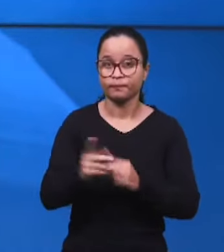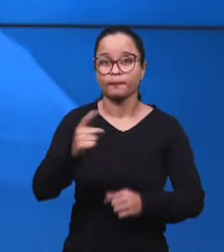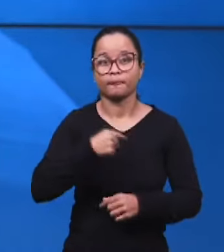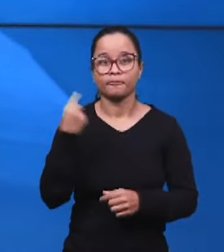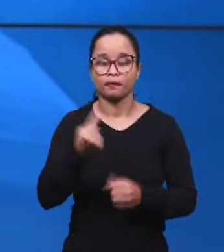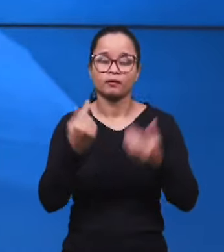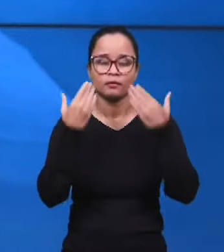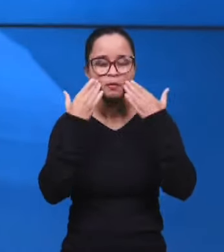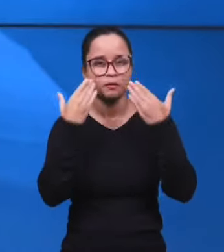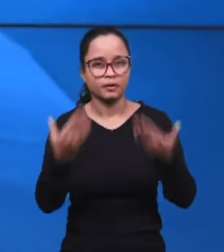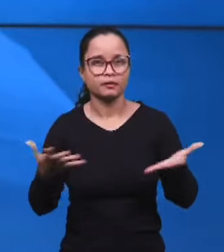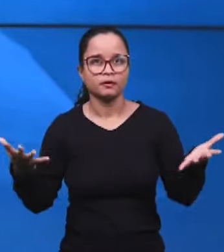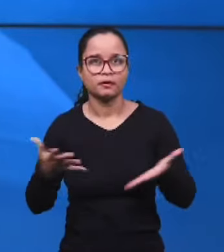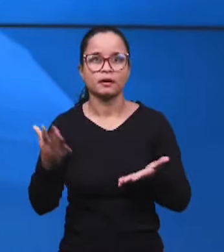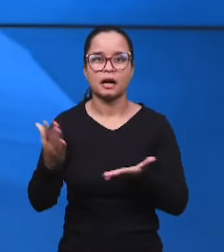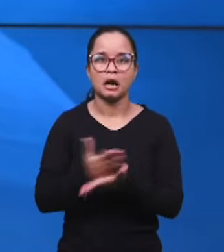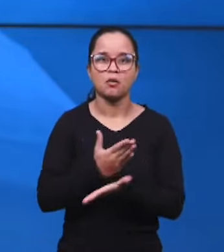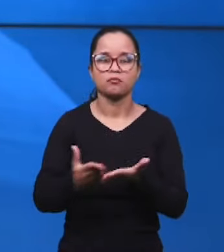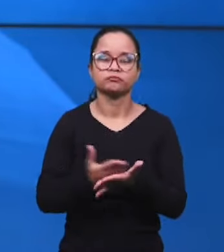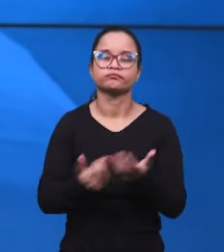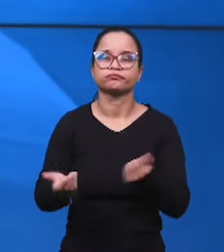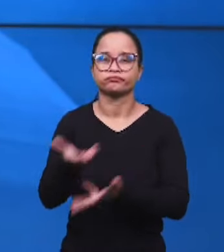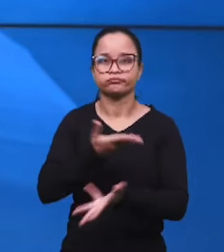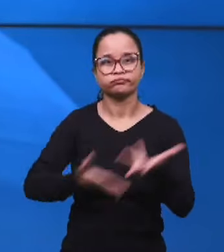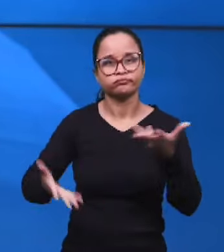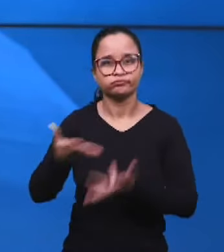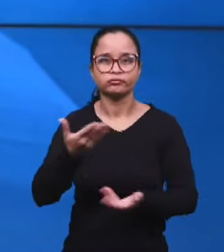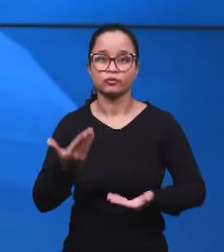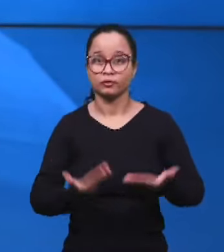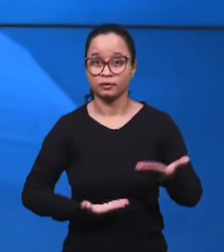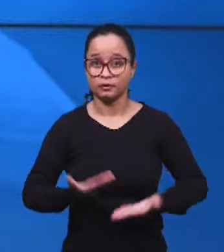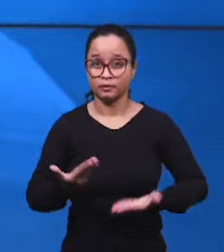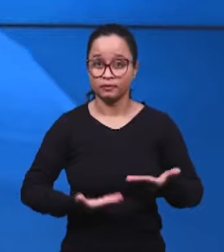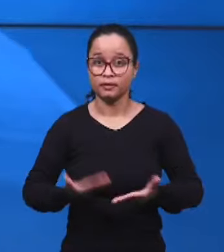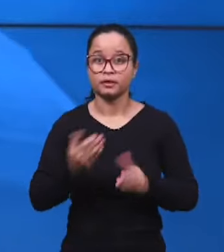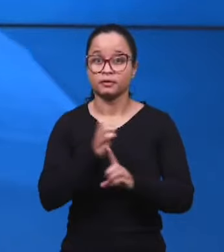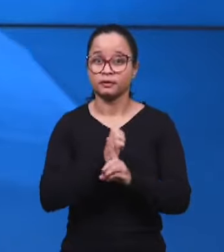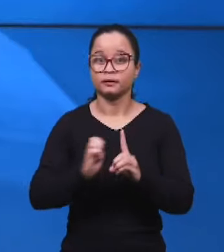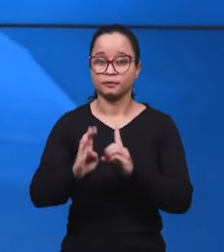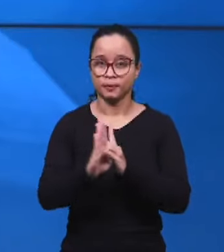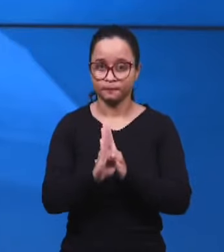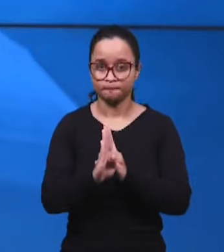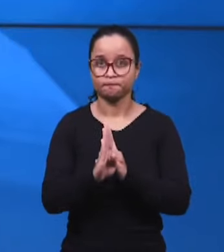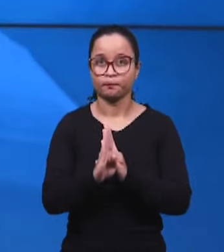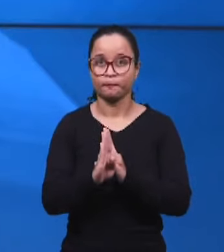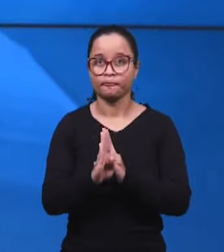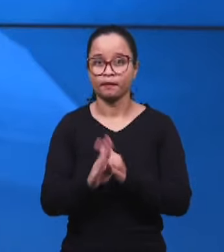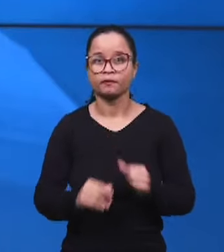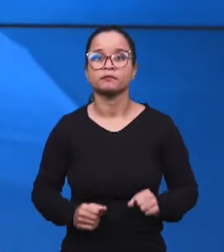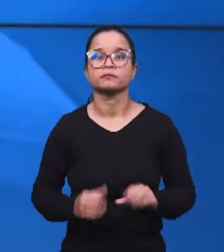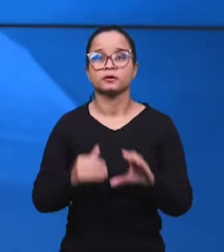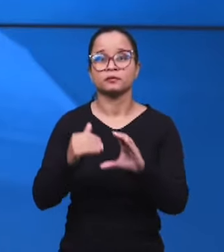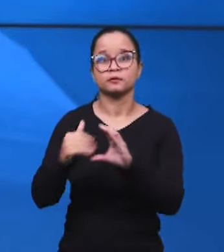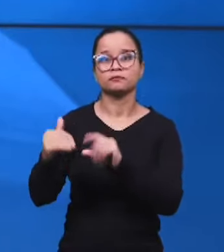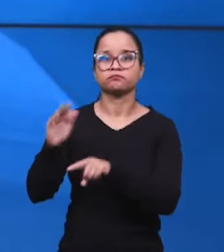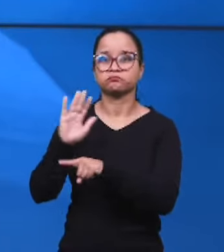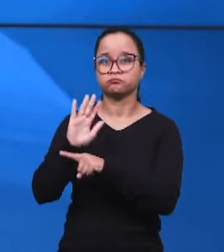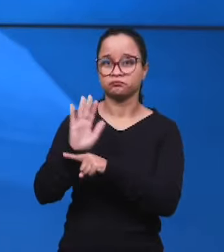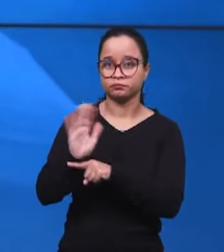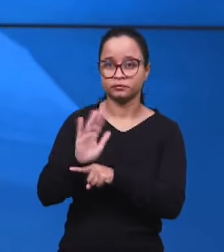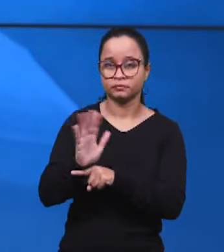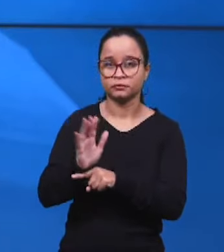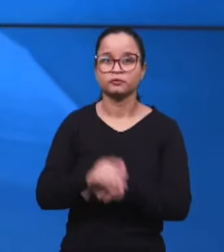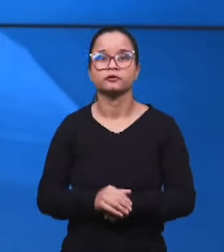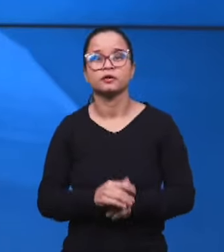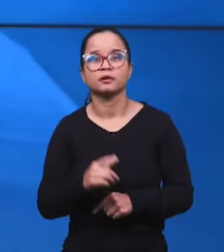aqui apresentamos algumas participações dos nossos irmãos na Escola Bíblica Dominical através do envio de vídeos, onde eles